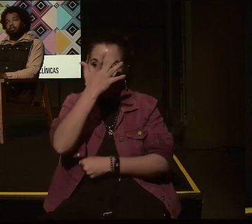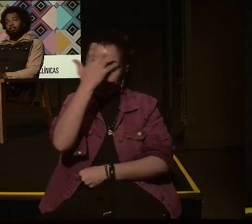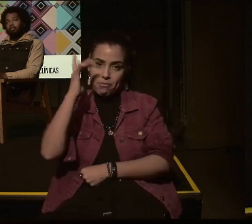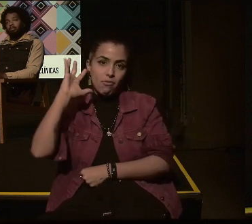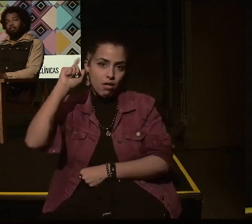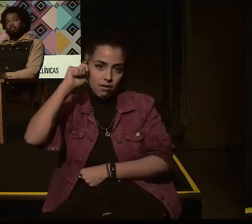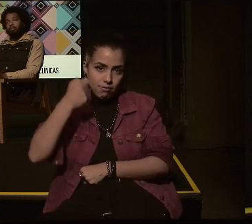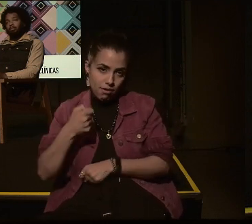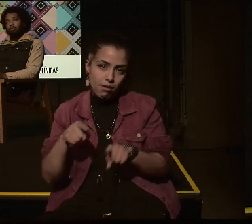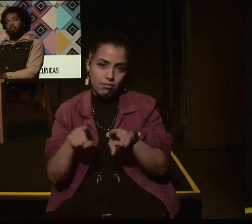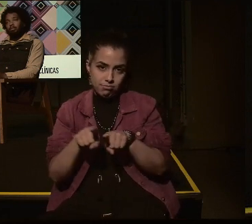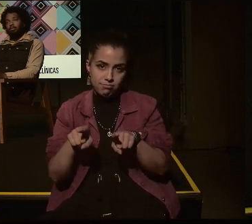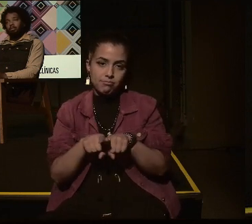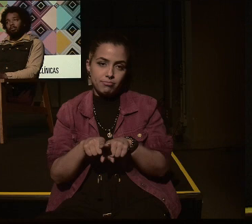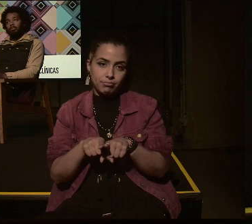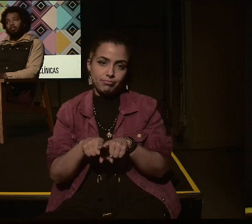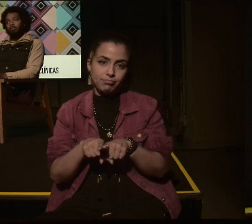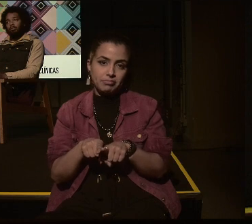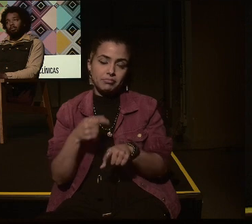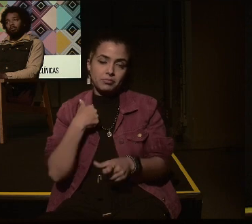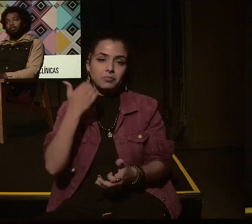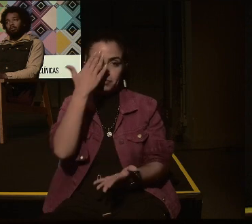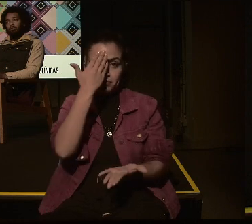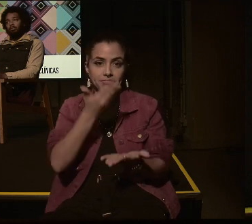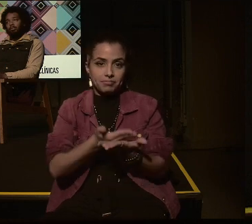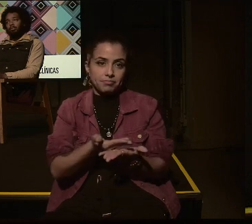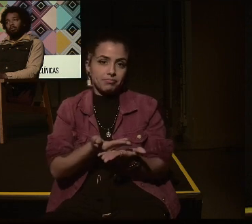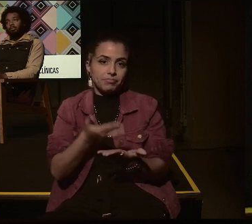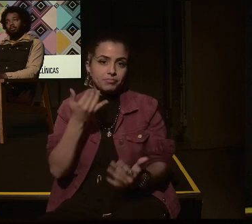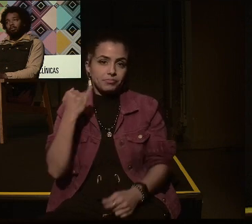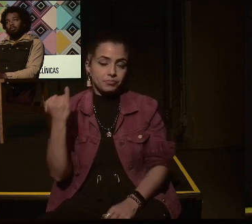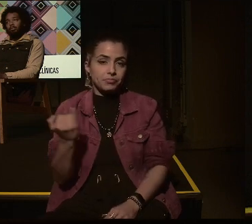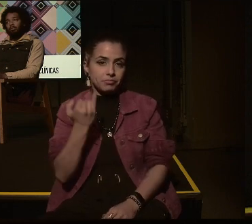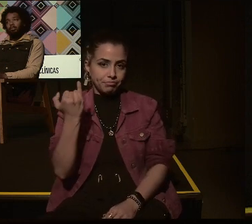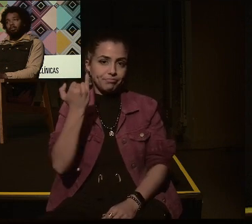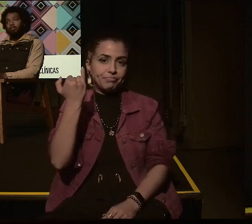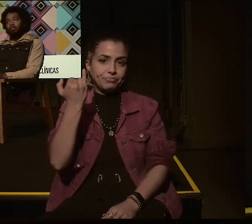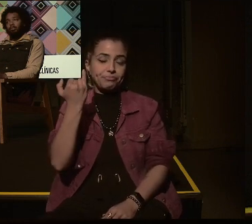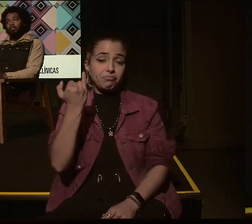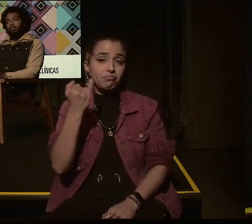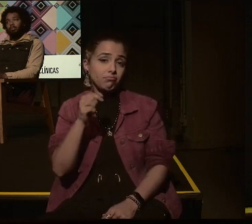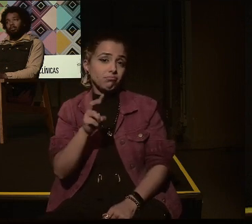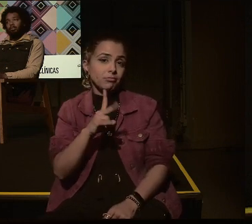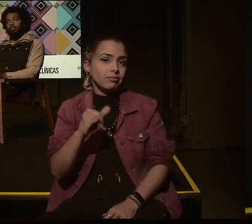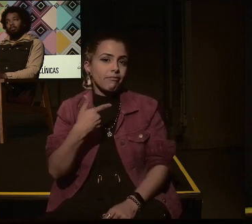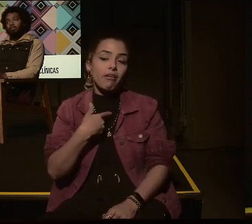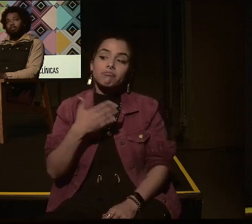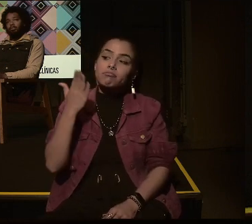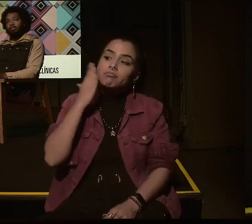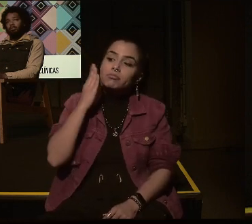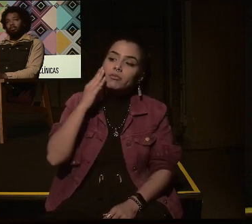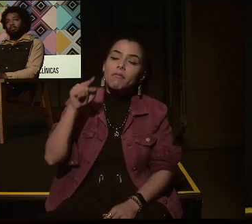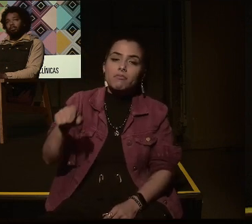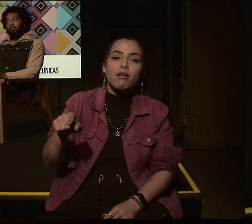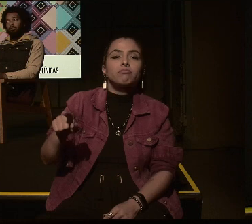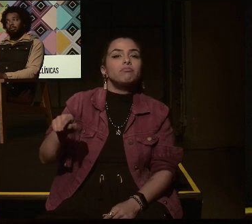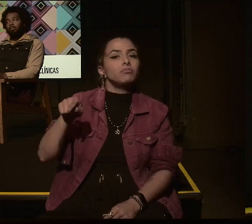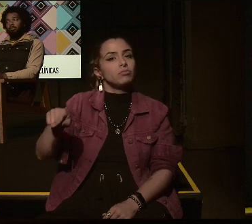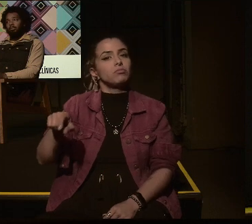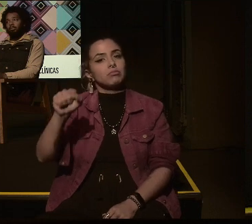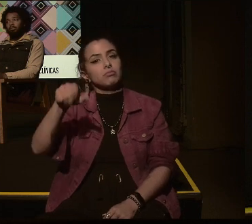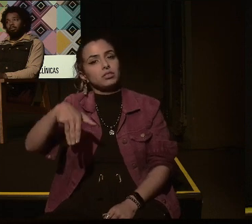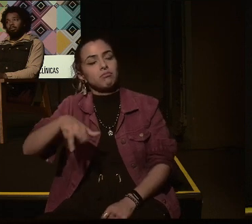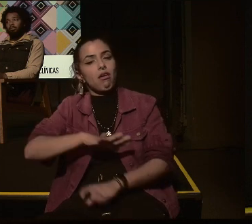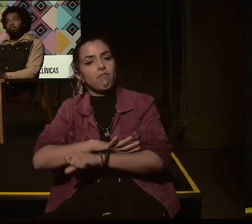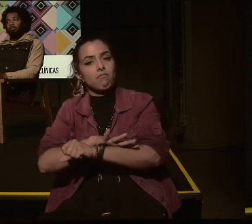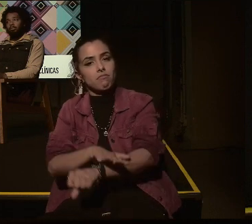acho que é importante que esse não reconhecimento, né, do racismo e da própria pessoa